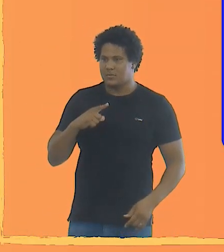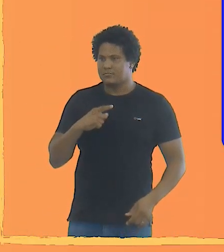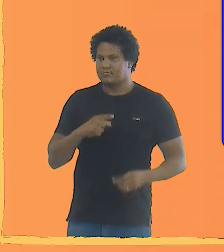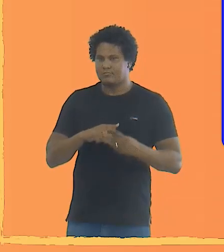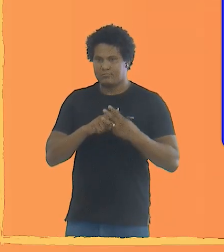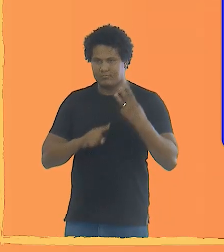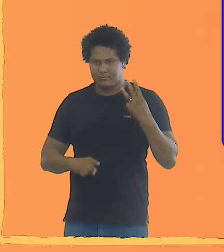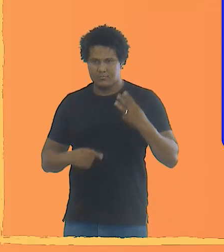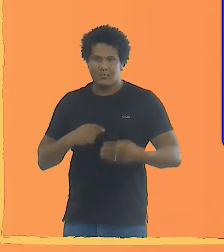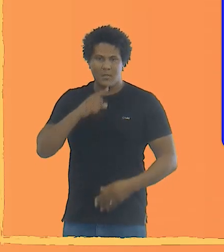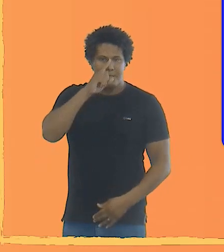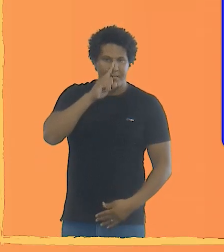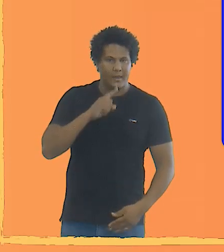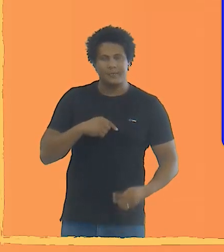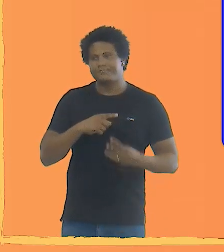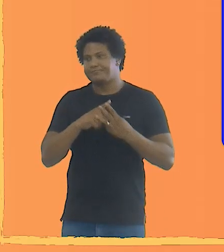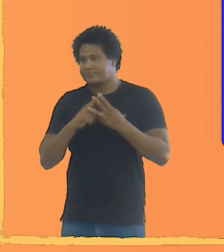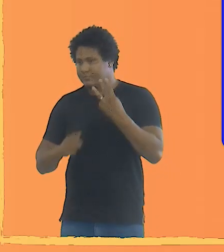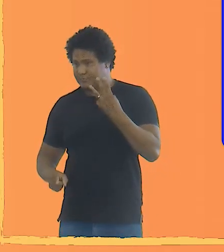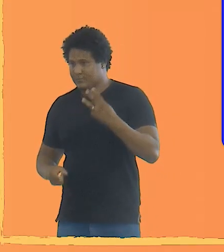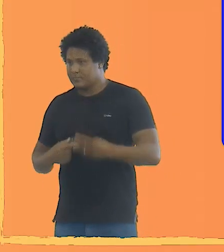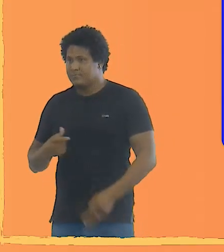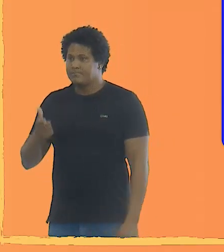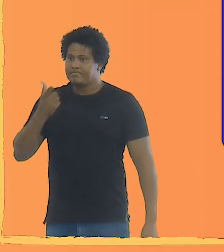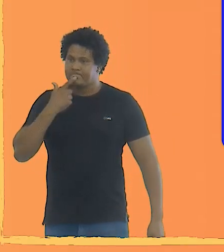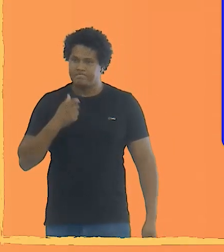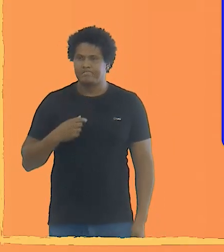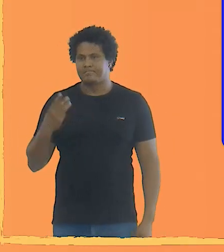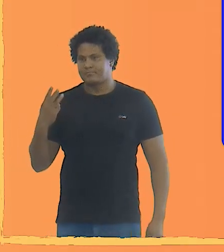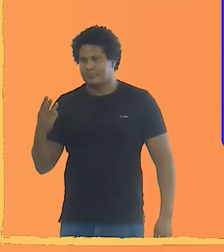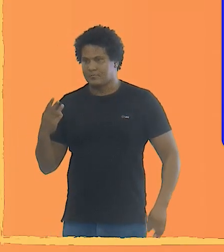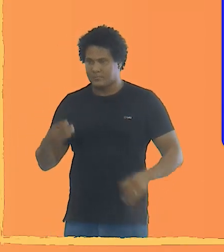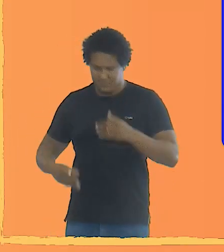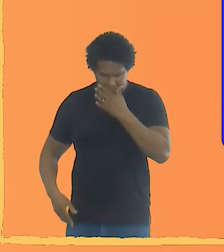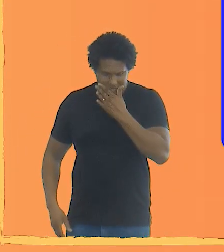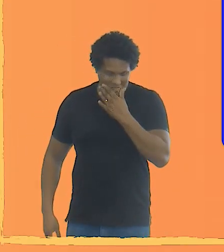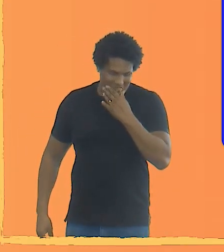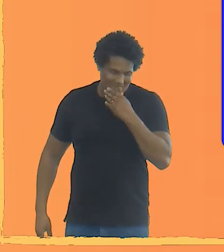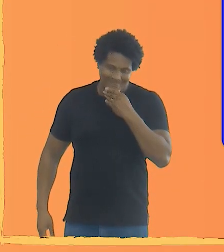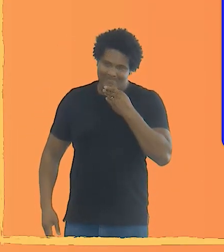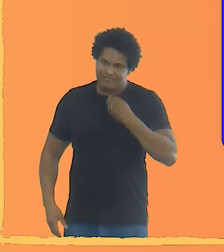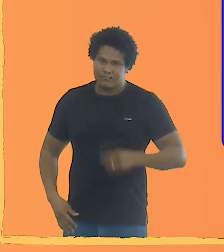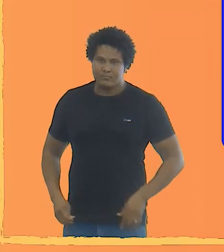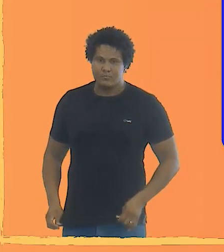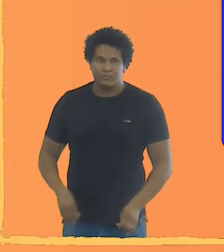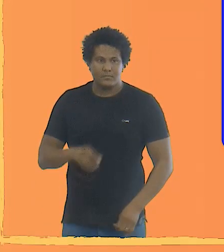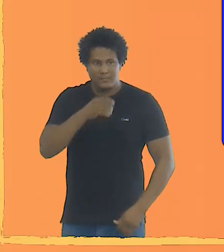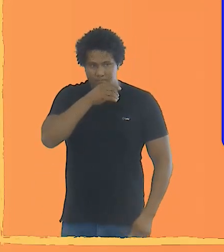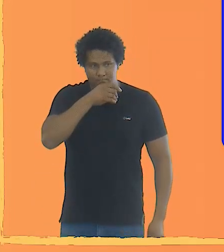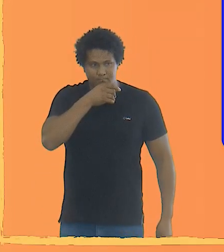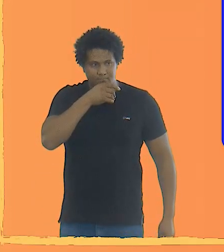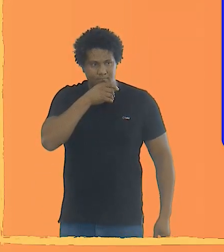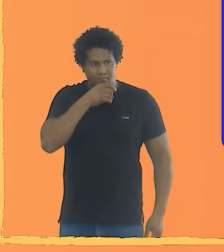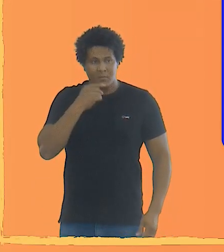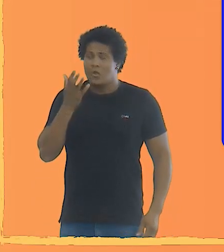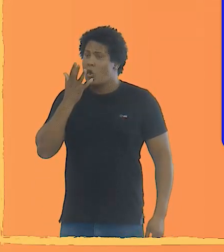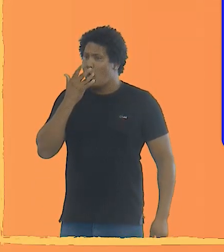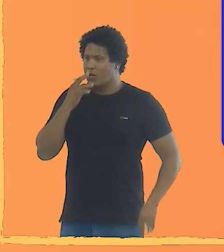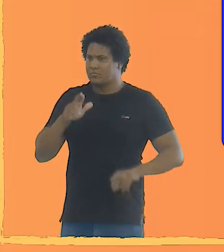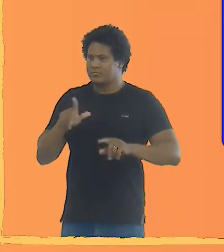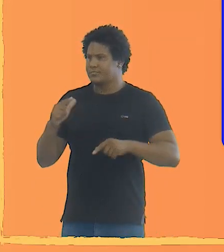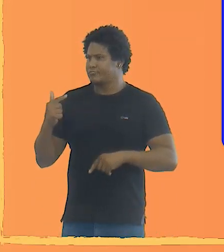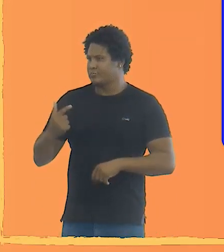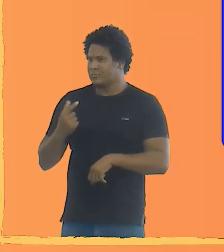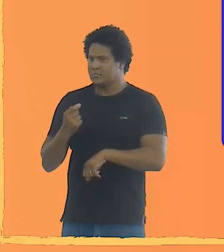amarelo, 3. Usando o vermelho, 3. Cores secundárias, que é o violeta, tem 3. A tonalidade normal,